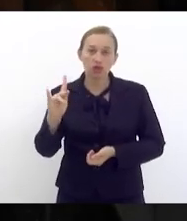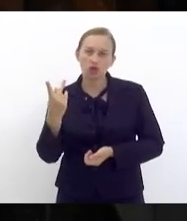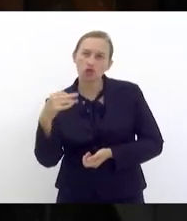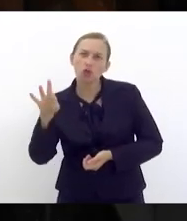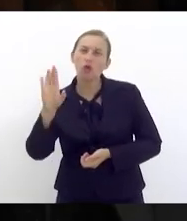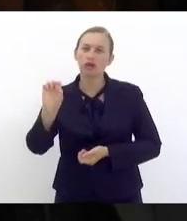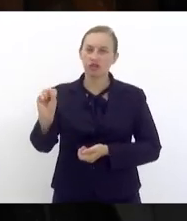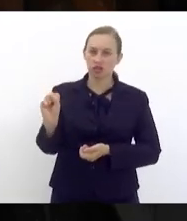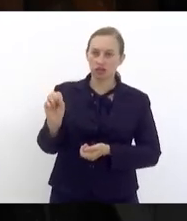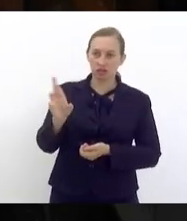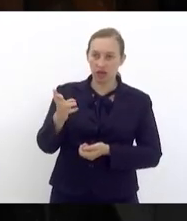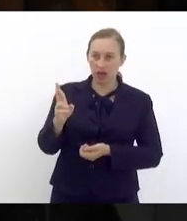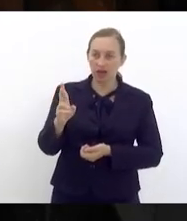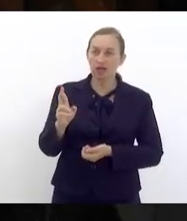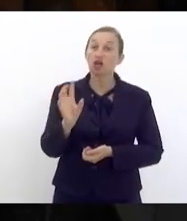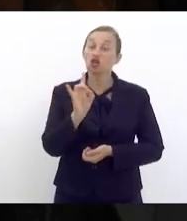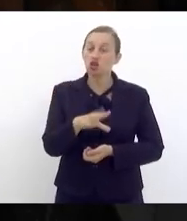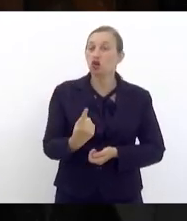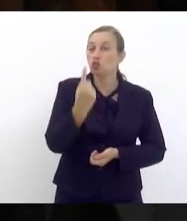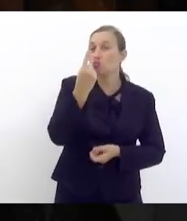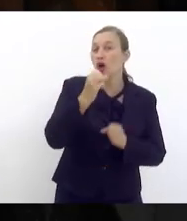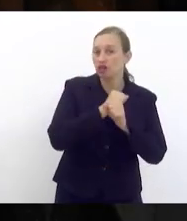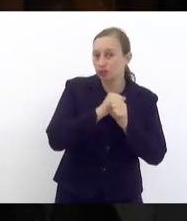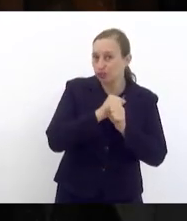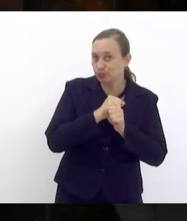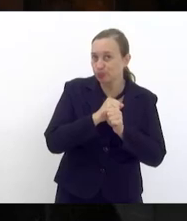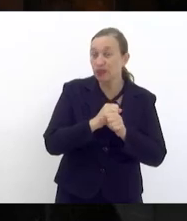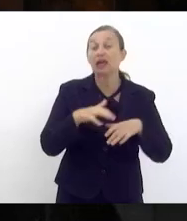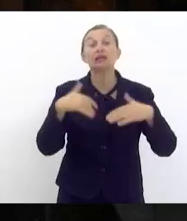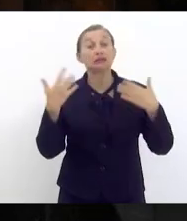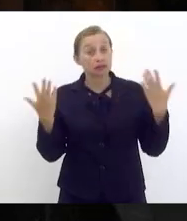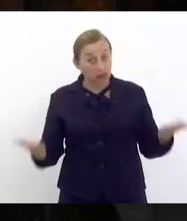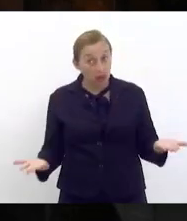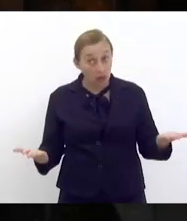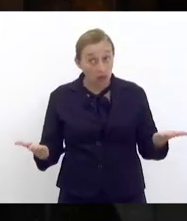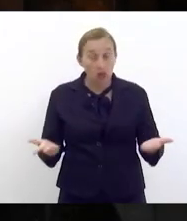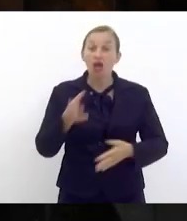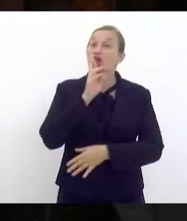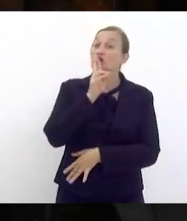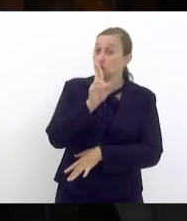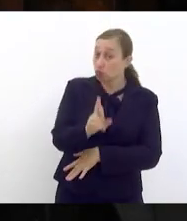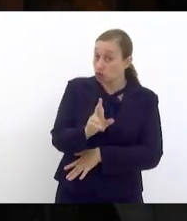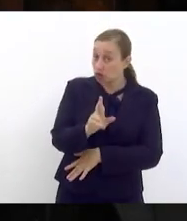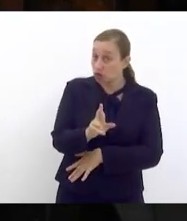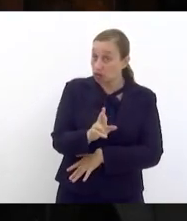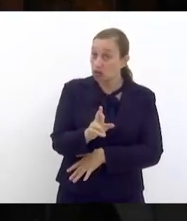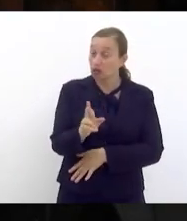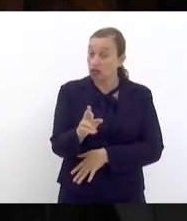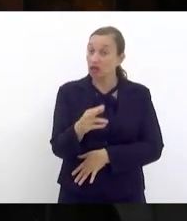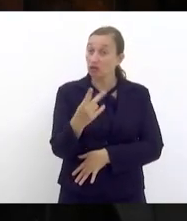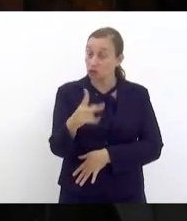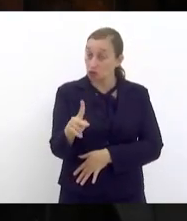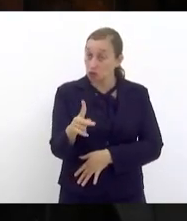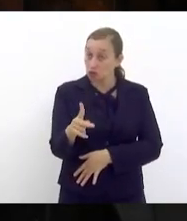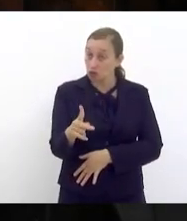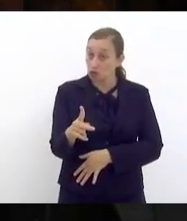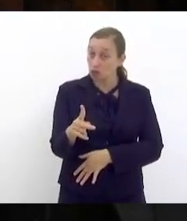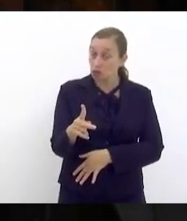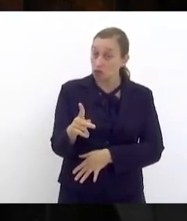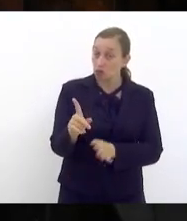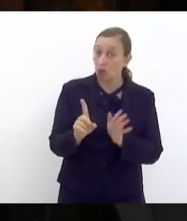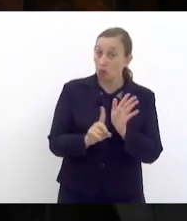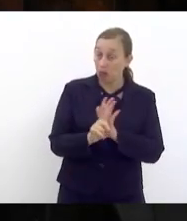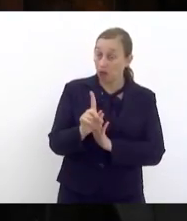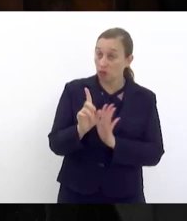reais. Somente em um ano. Então, respondendo a sua questão